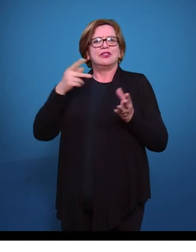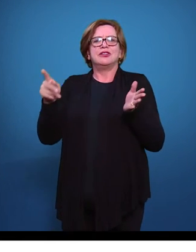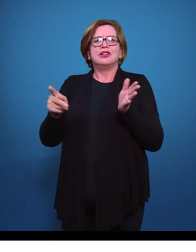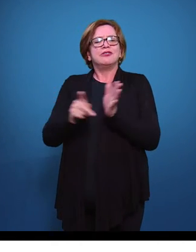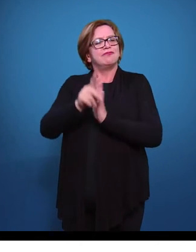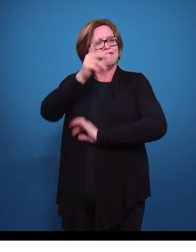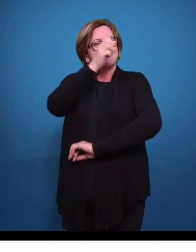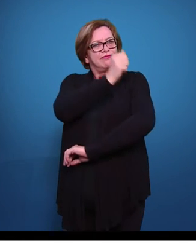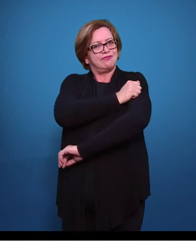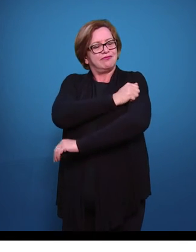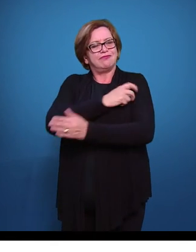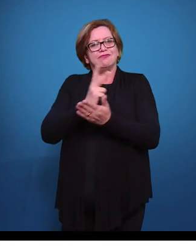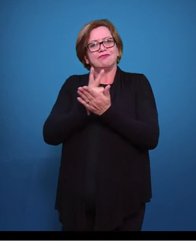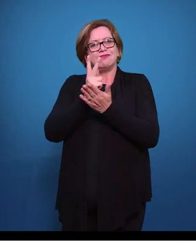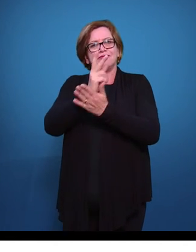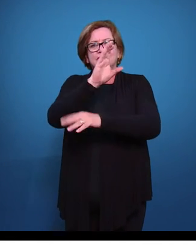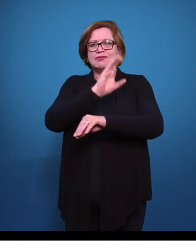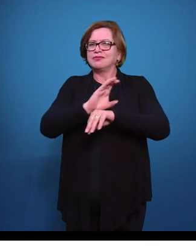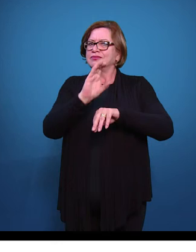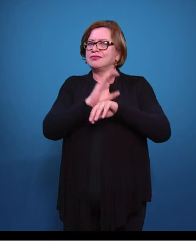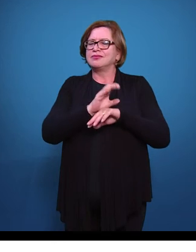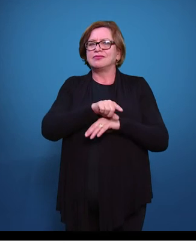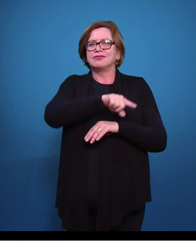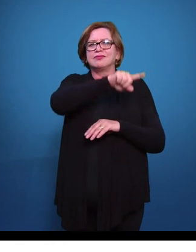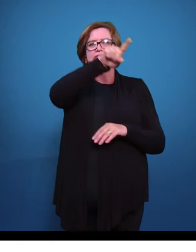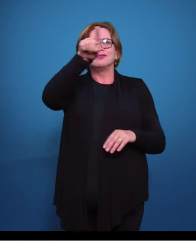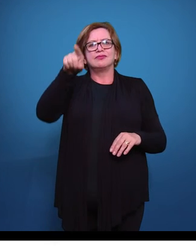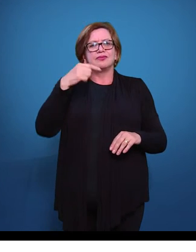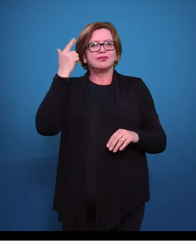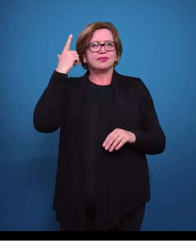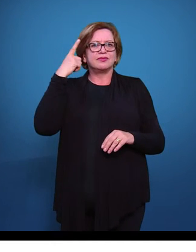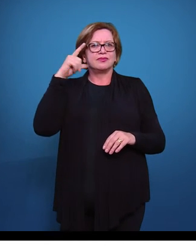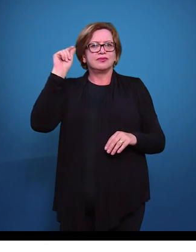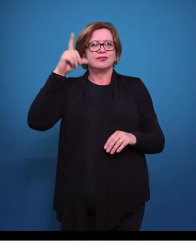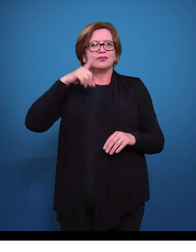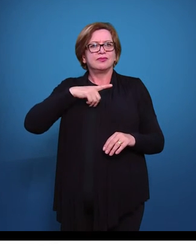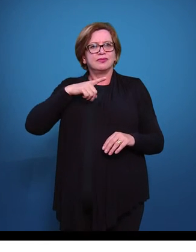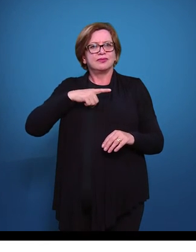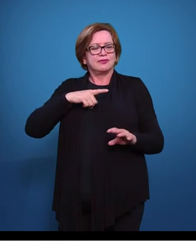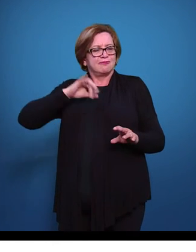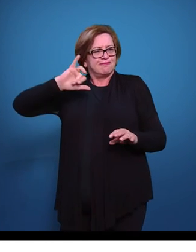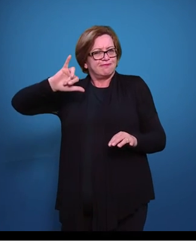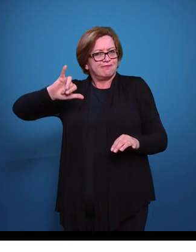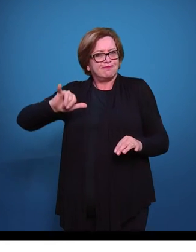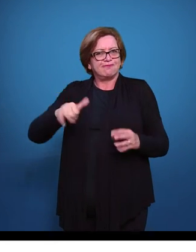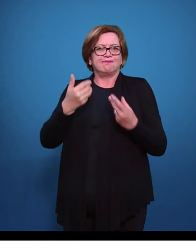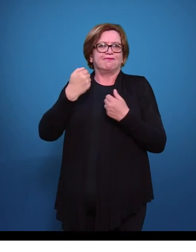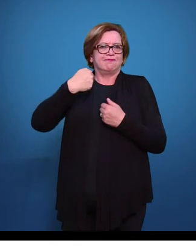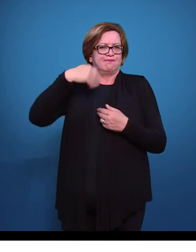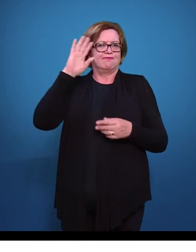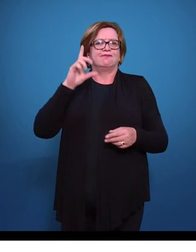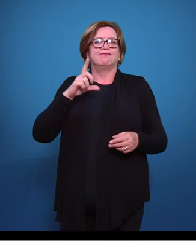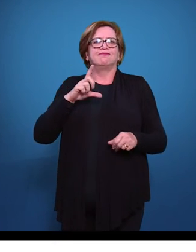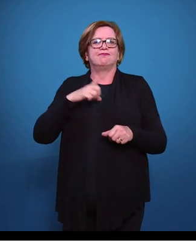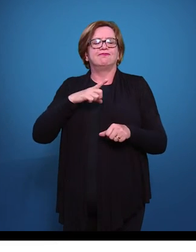adotadas ao longo de todo o curso para que vocês consigam claro obter o máximo de aproveitamento possível